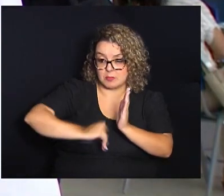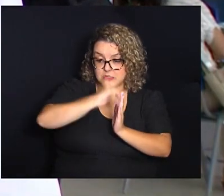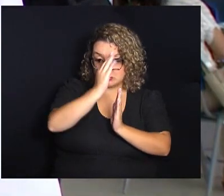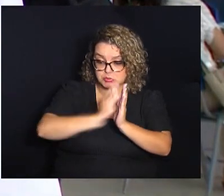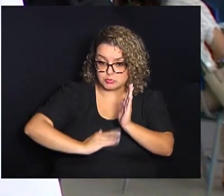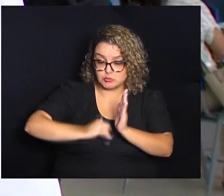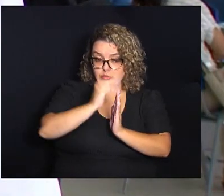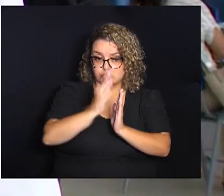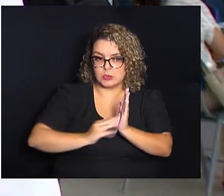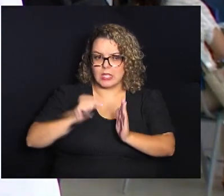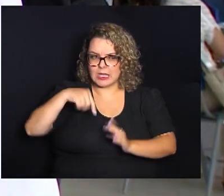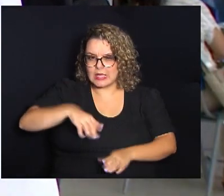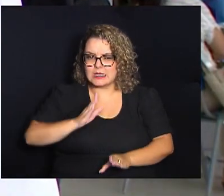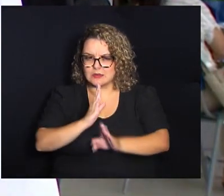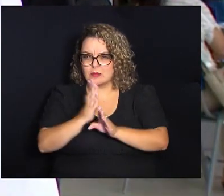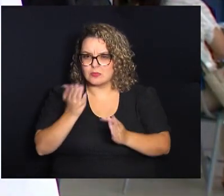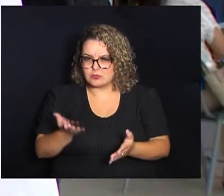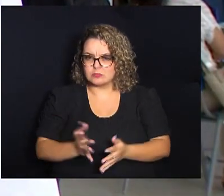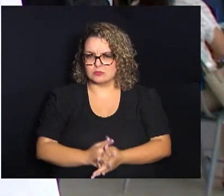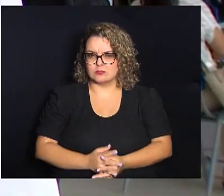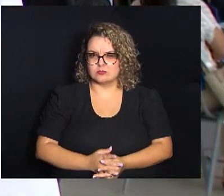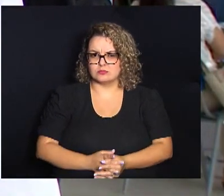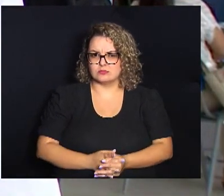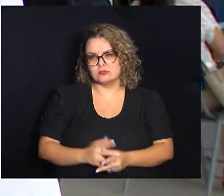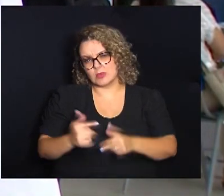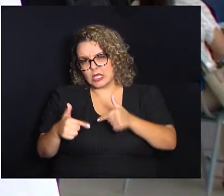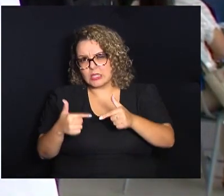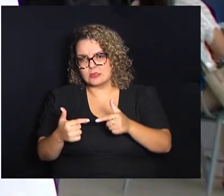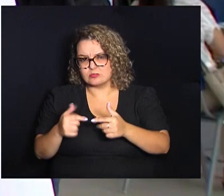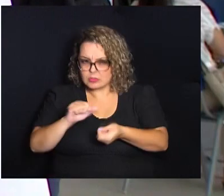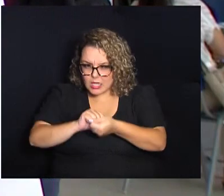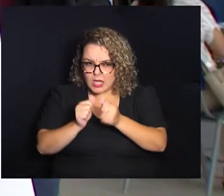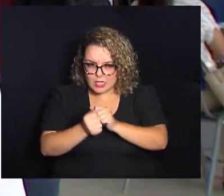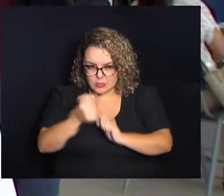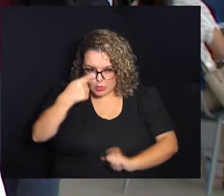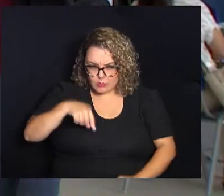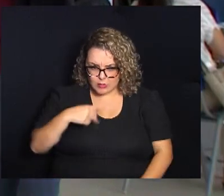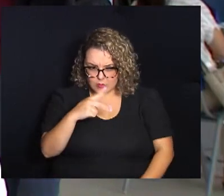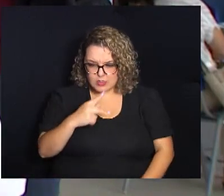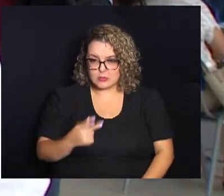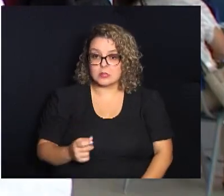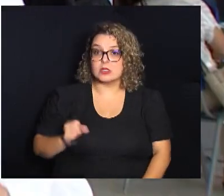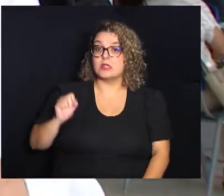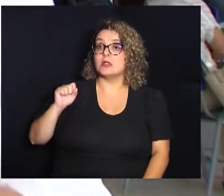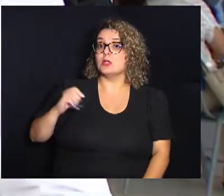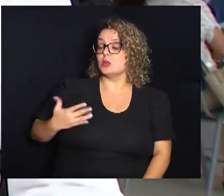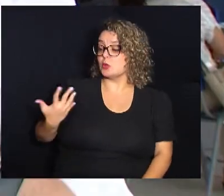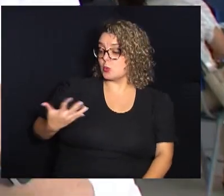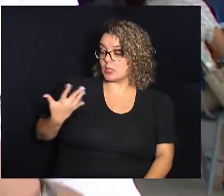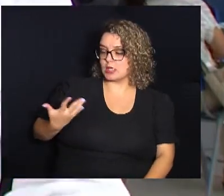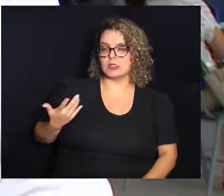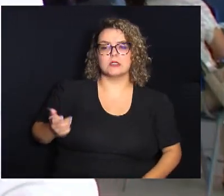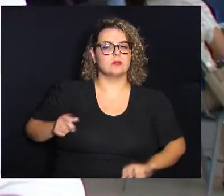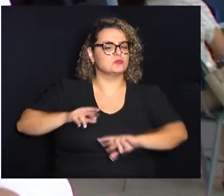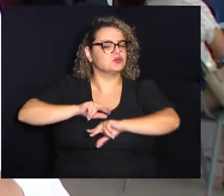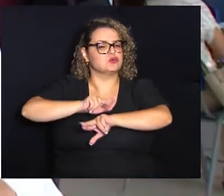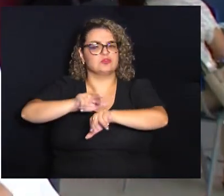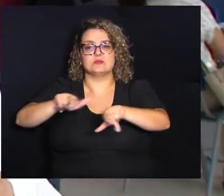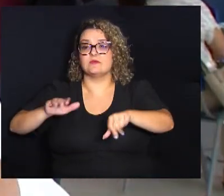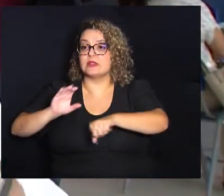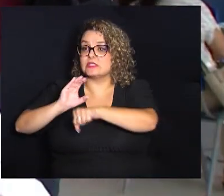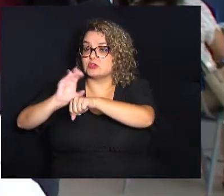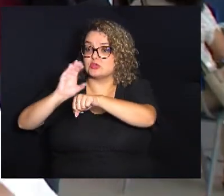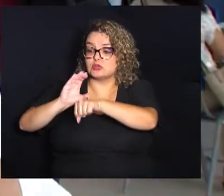vai encontrar ali um trabalho que encaixe com o perfil dele. Luana, nós temos diversos cursos